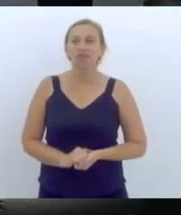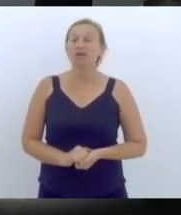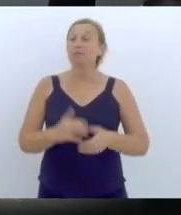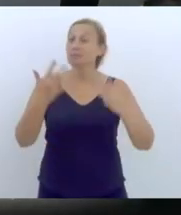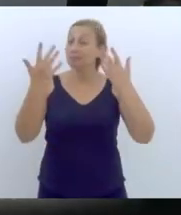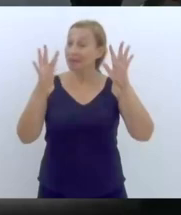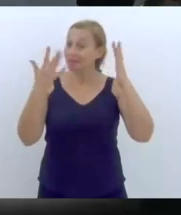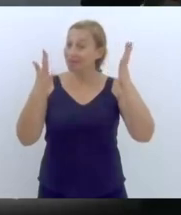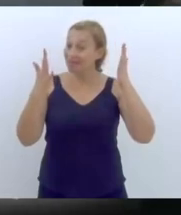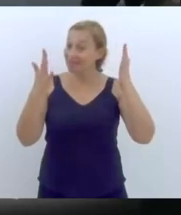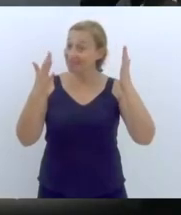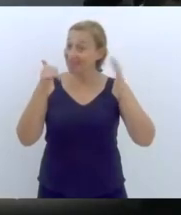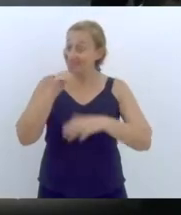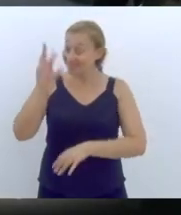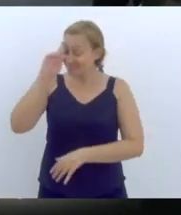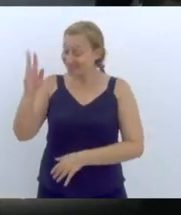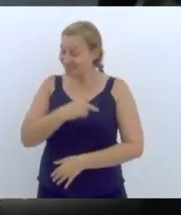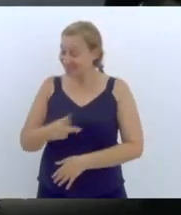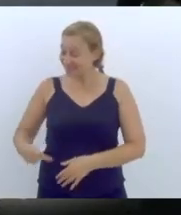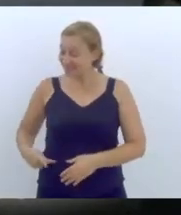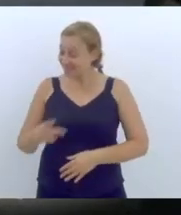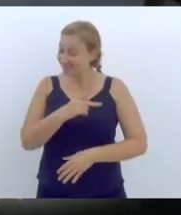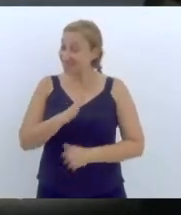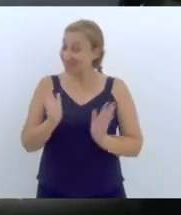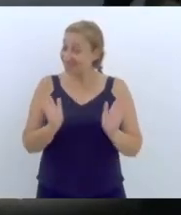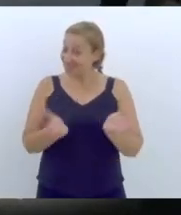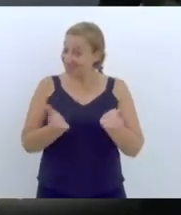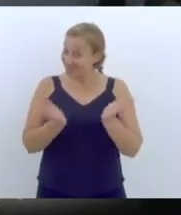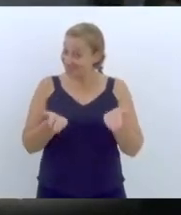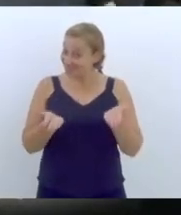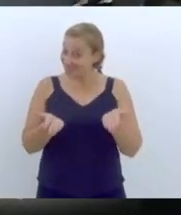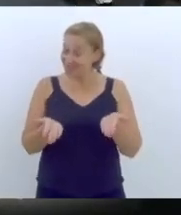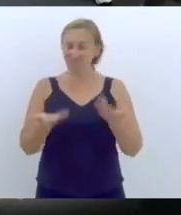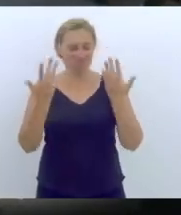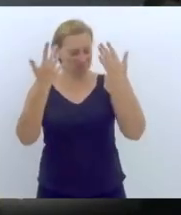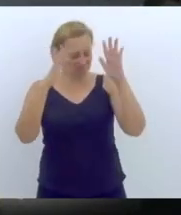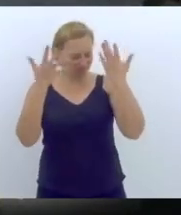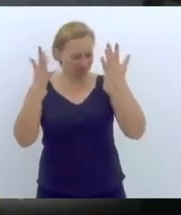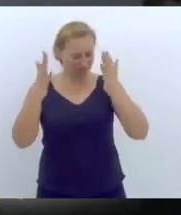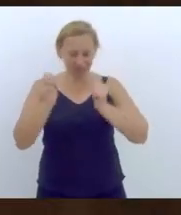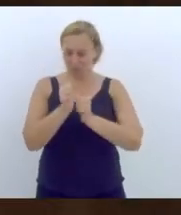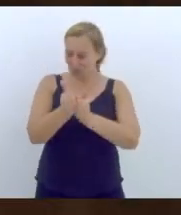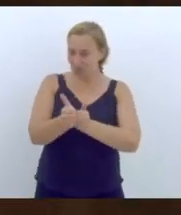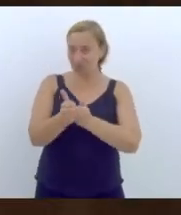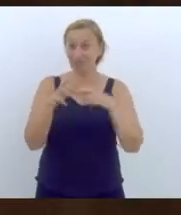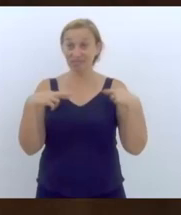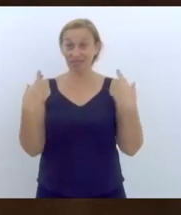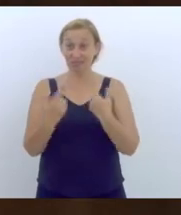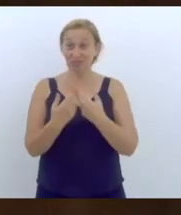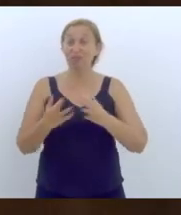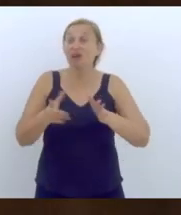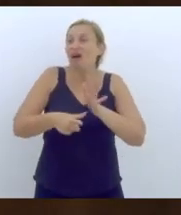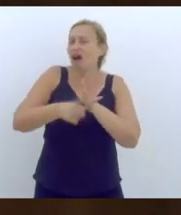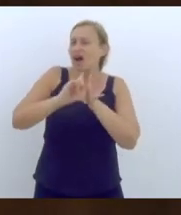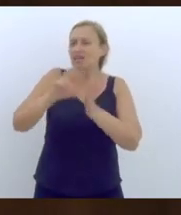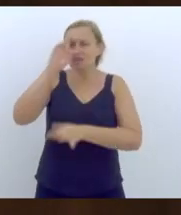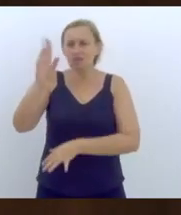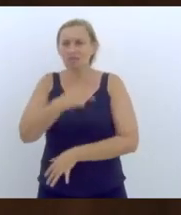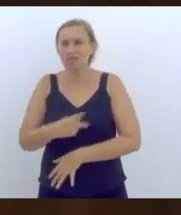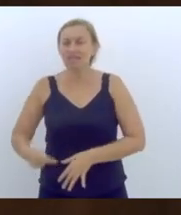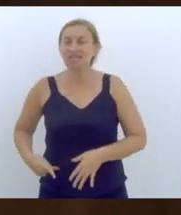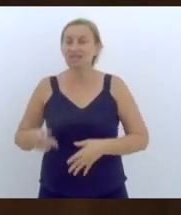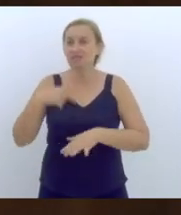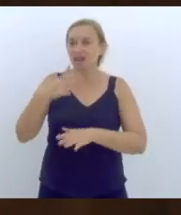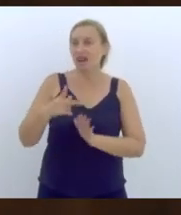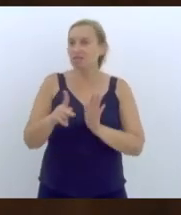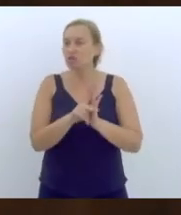Saudar a Vossa Excelência pela presidência da sessão de hoje, parabéns, muito brilhantismo vem conduzindo a sessão. E antes, presidente, de entrar no